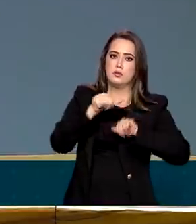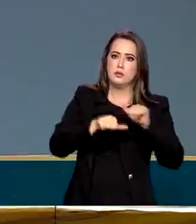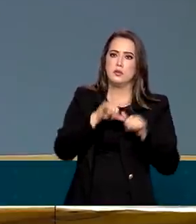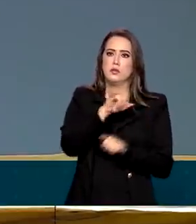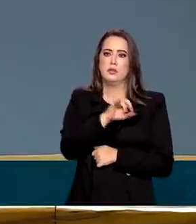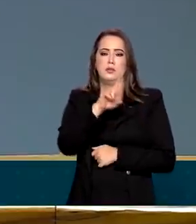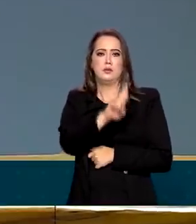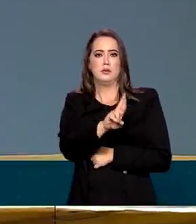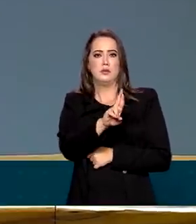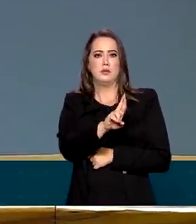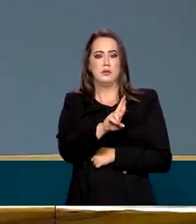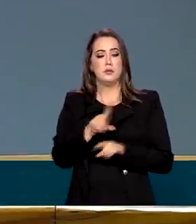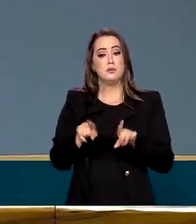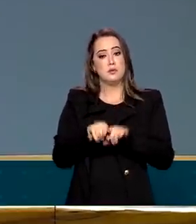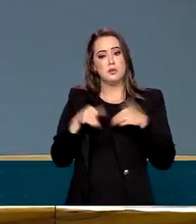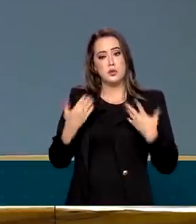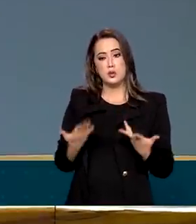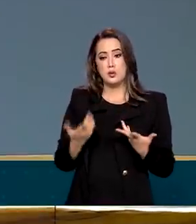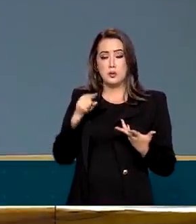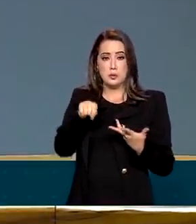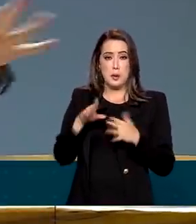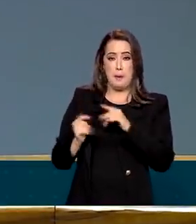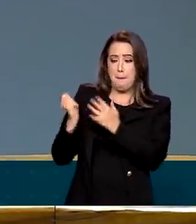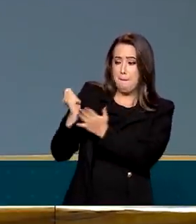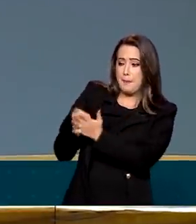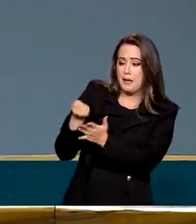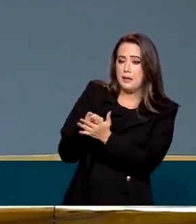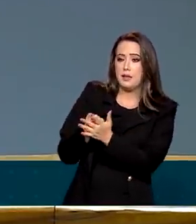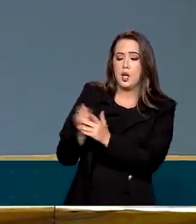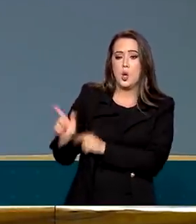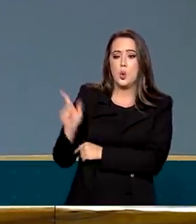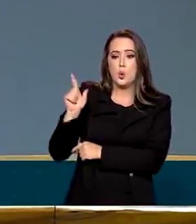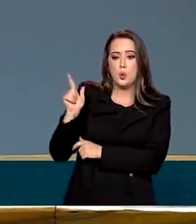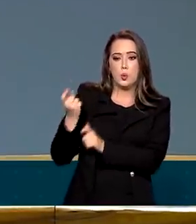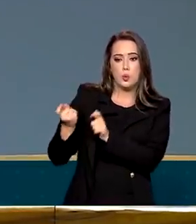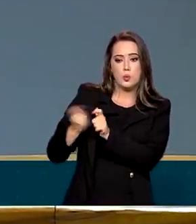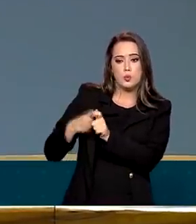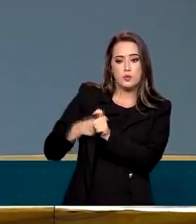vamos pegar o imposto de renda, vamos pegar de quem não paga lucro e dividendo e vamos dar para os mais frágeis.